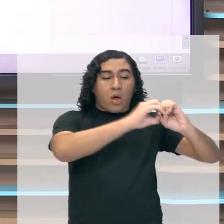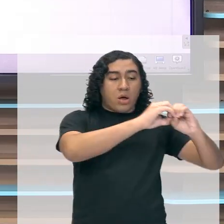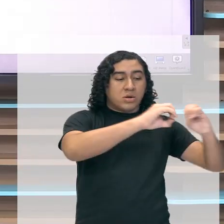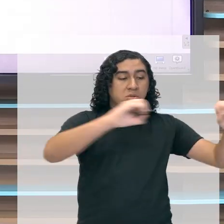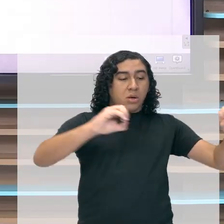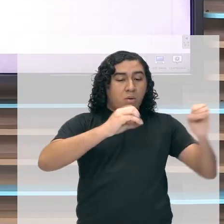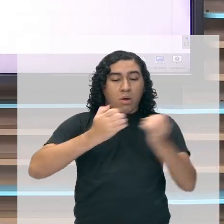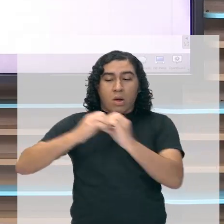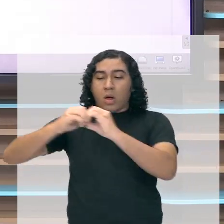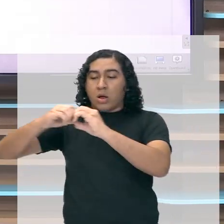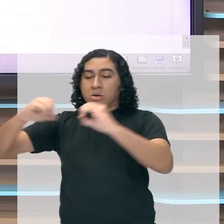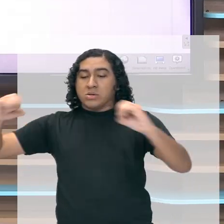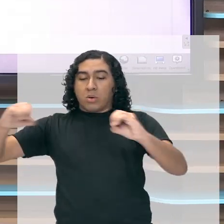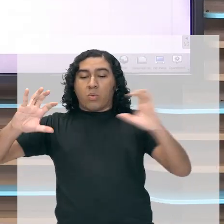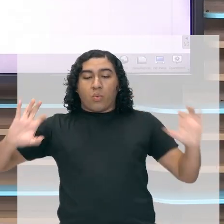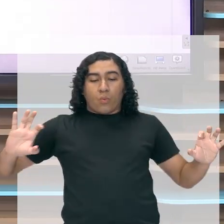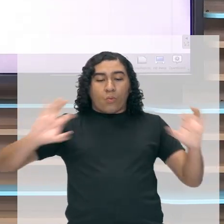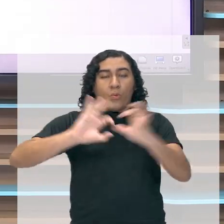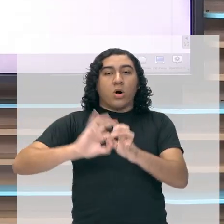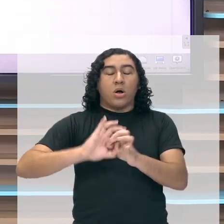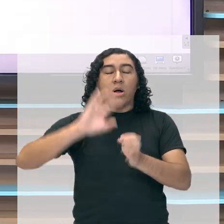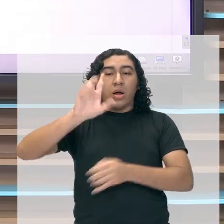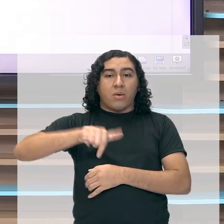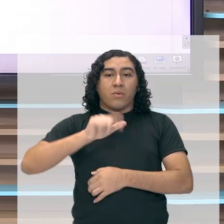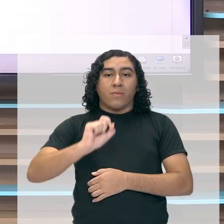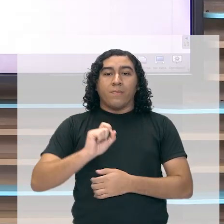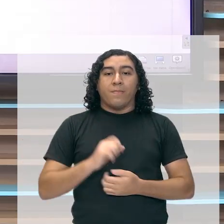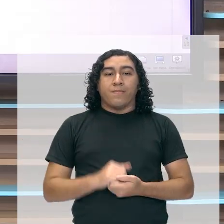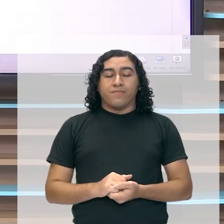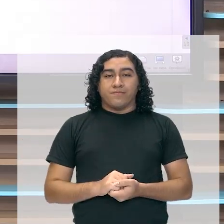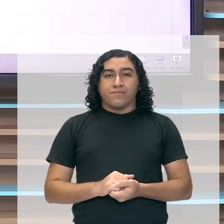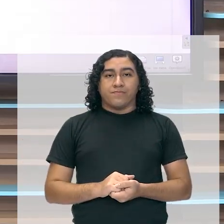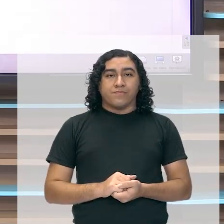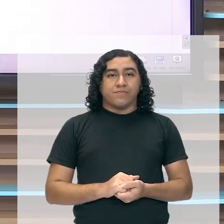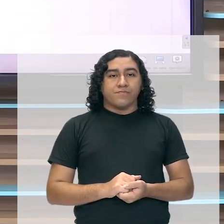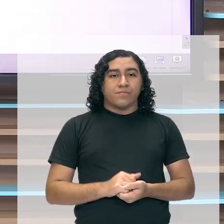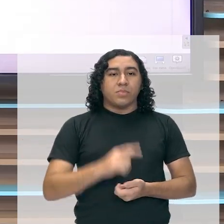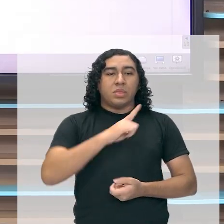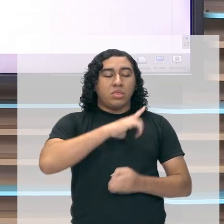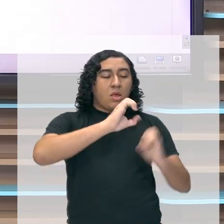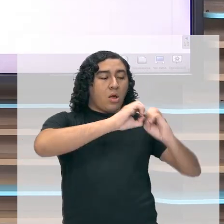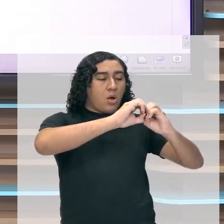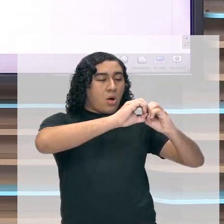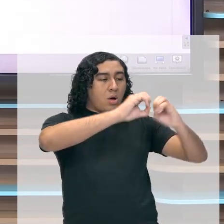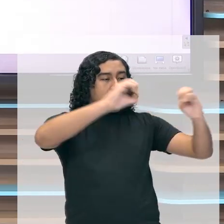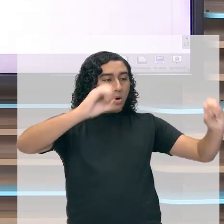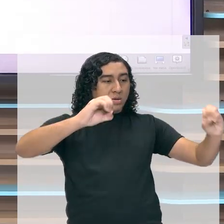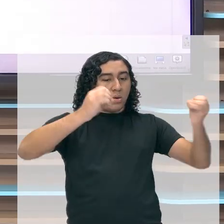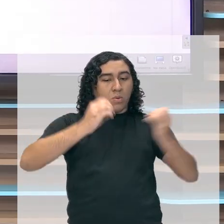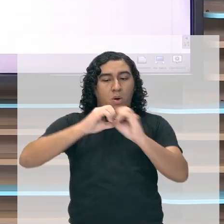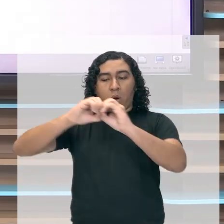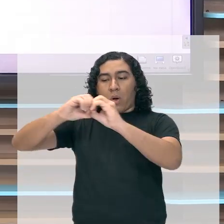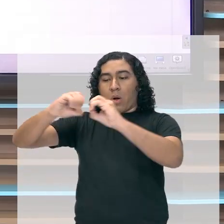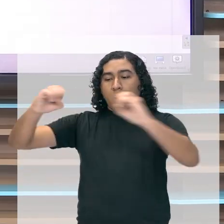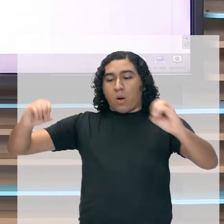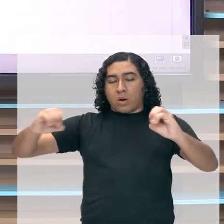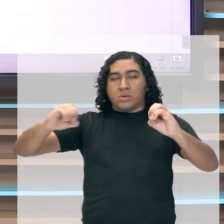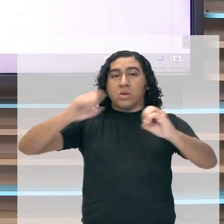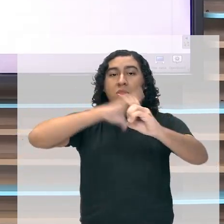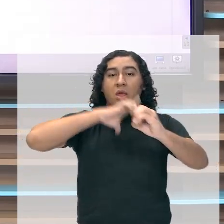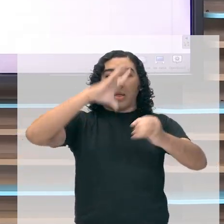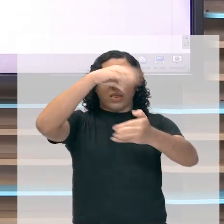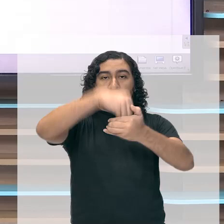orações, certo? Então, o período é exatamente a oração, a organização de orações em